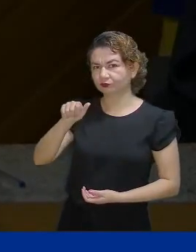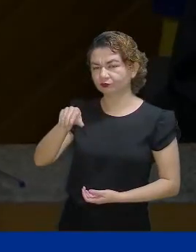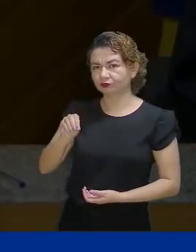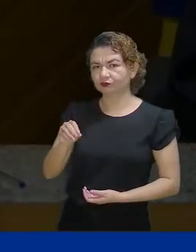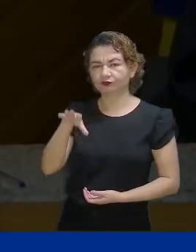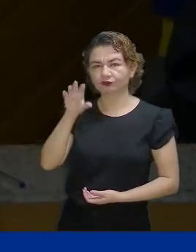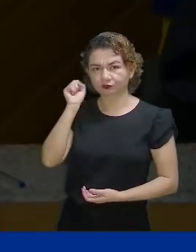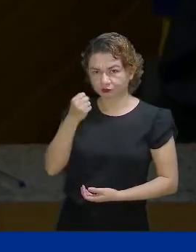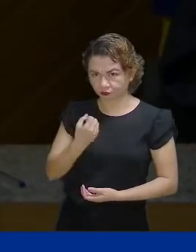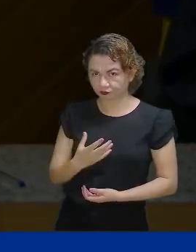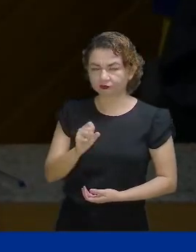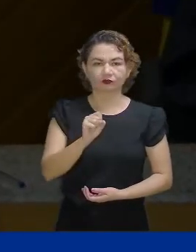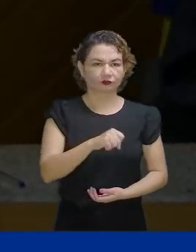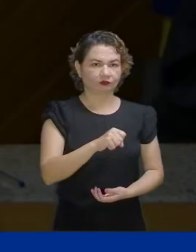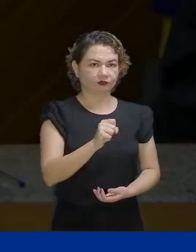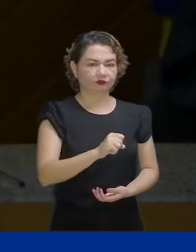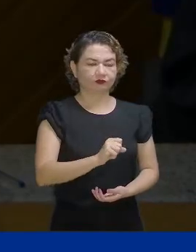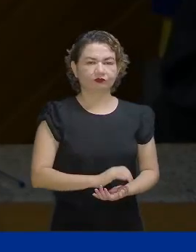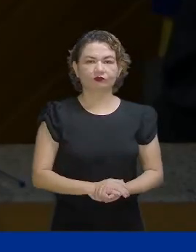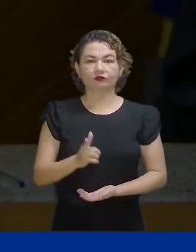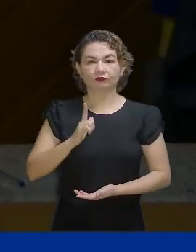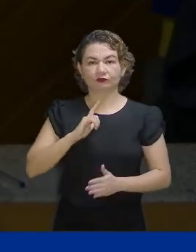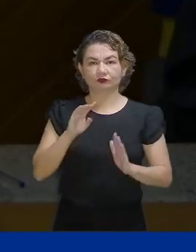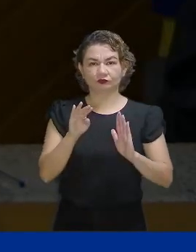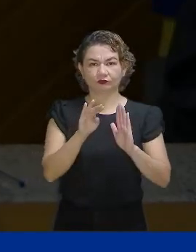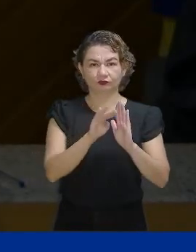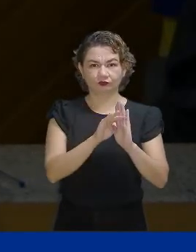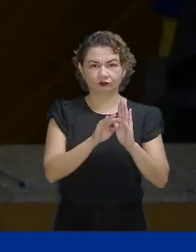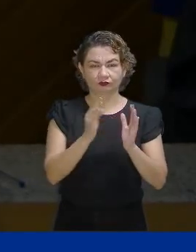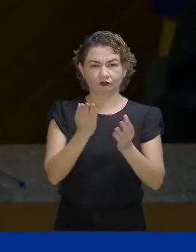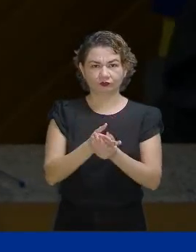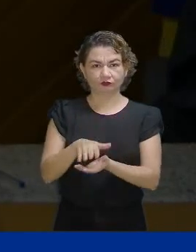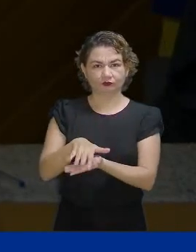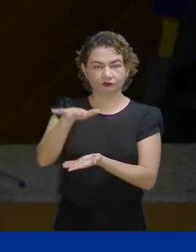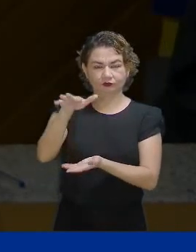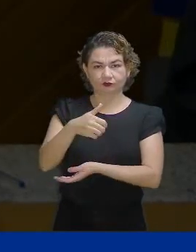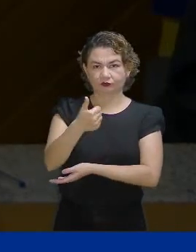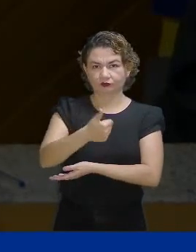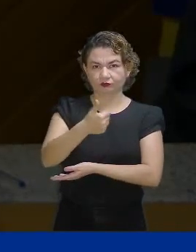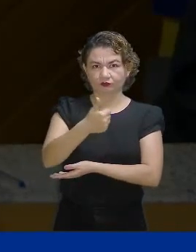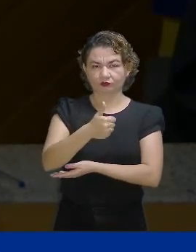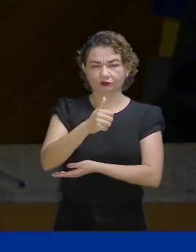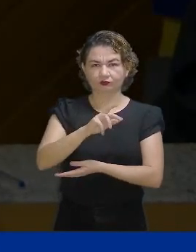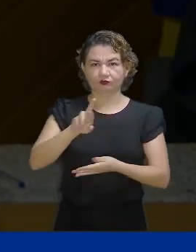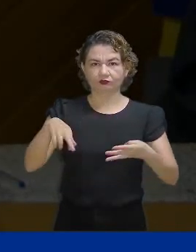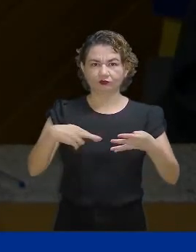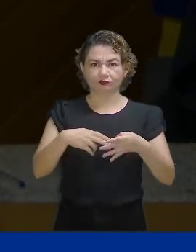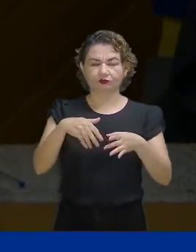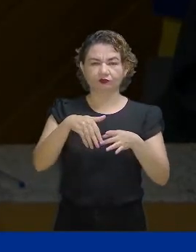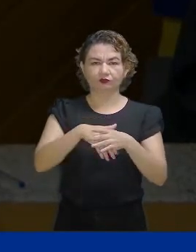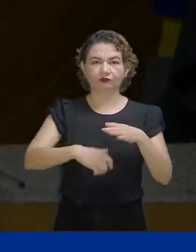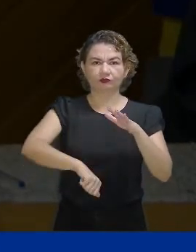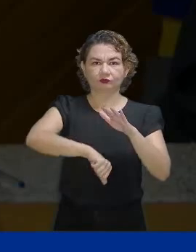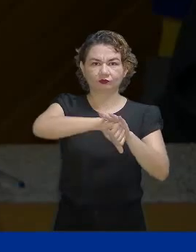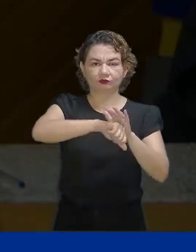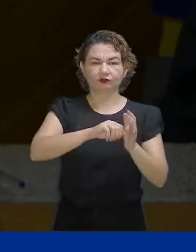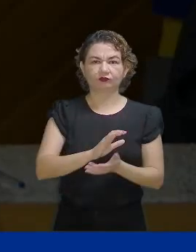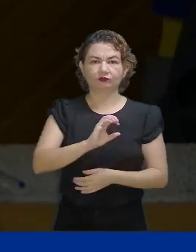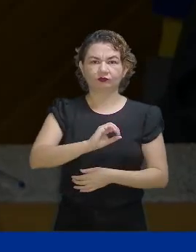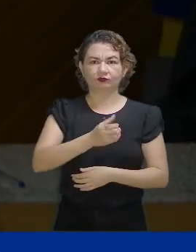cabelos, nós temos parcialmente grisalhos, curtos, olhos amendoados, castanhos o número 1, que é o nariz recurso enfolado, eleitoral, criminal